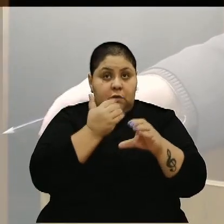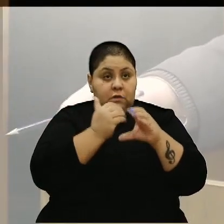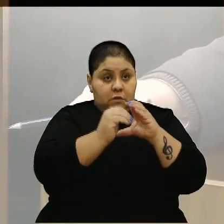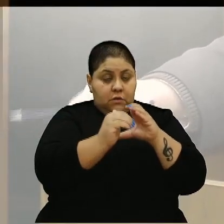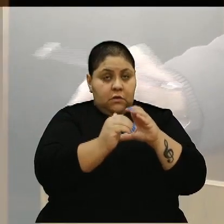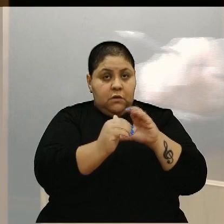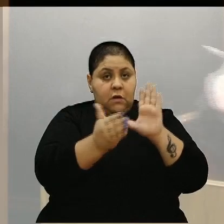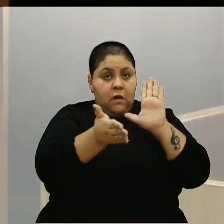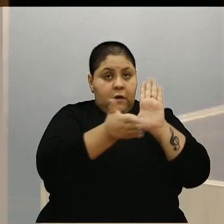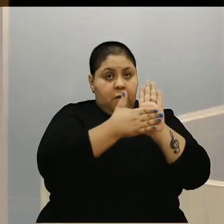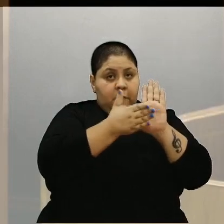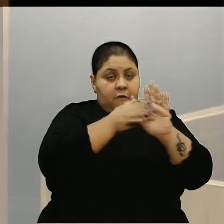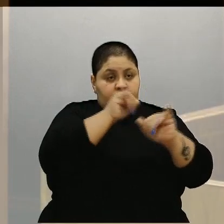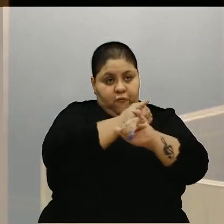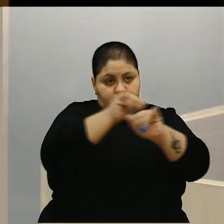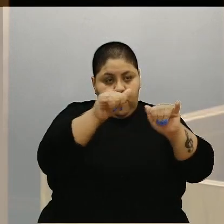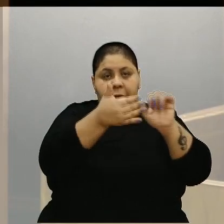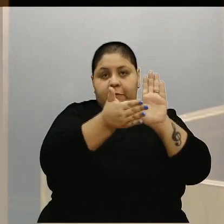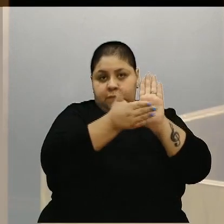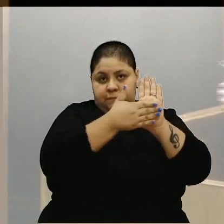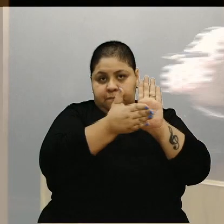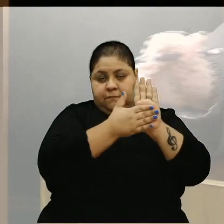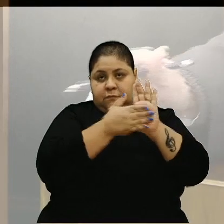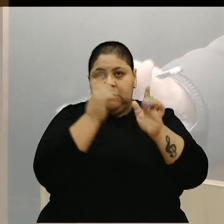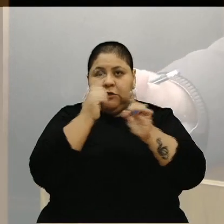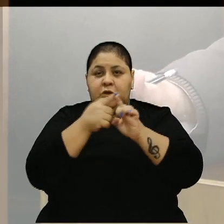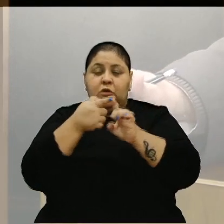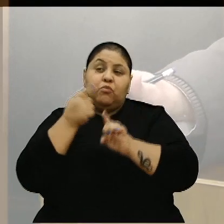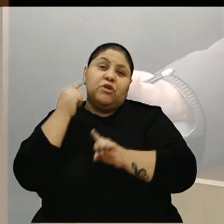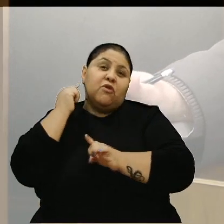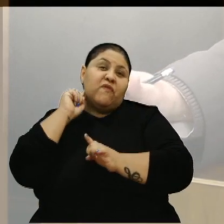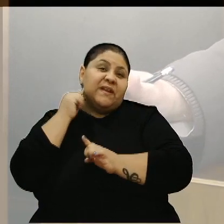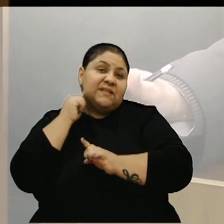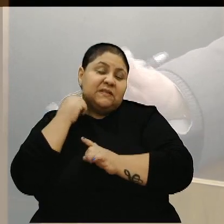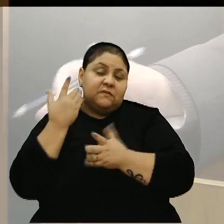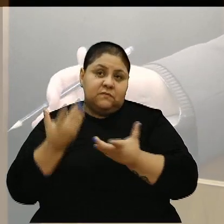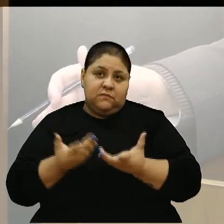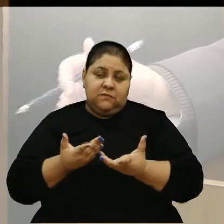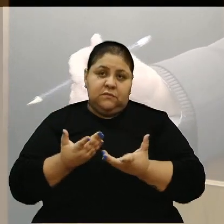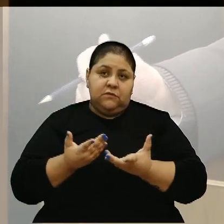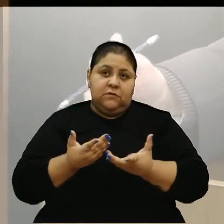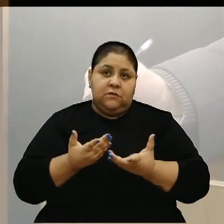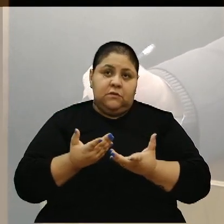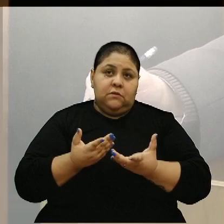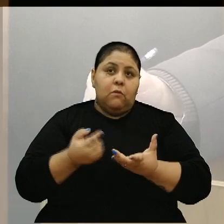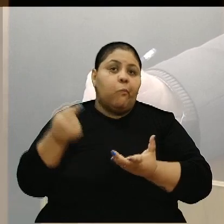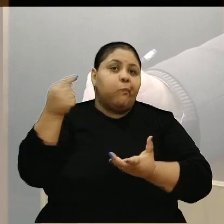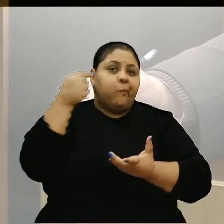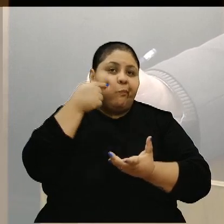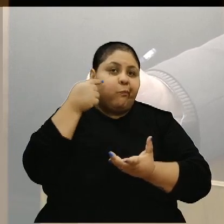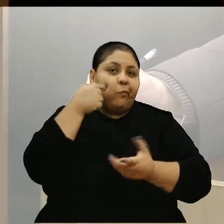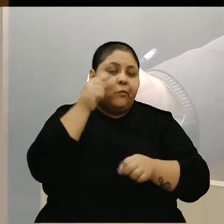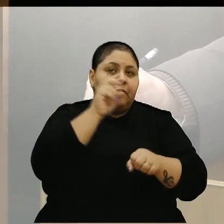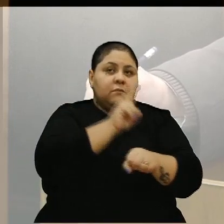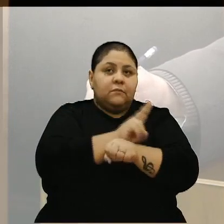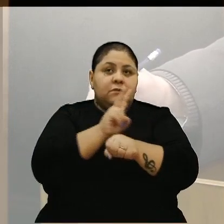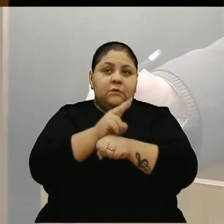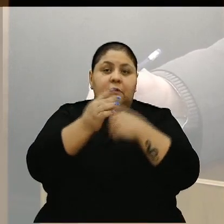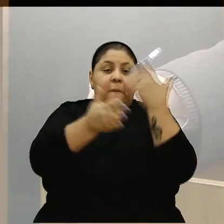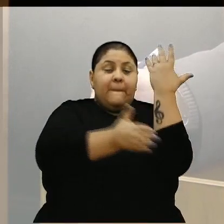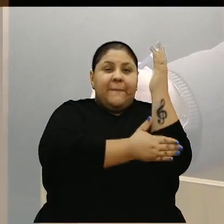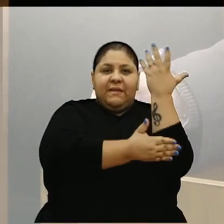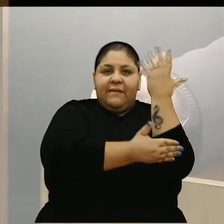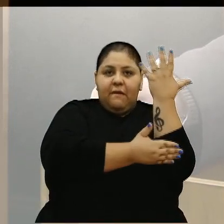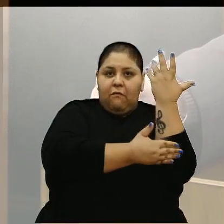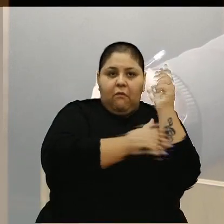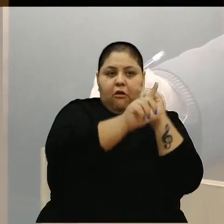proposta, essa ideia para ele, porque os resíduos, vereador Cadório, pneu é um tratamento, madeira é outro